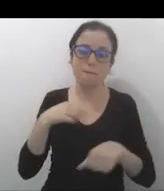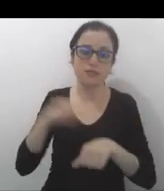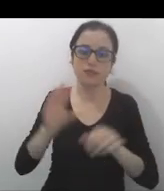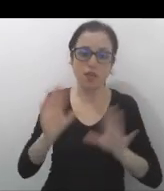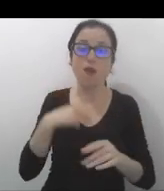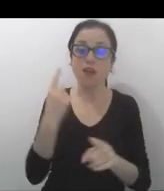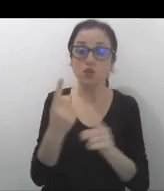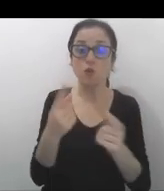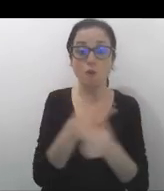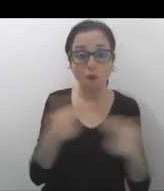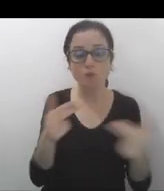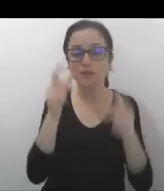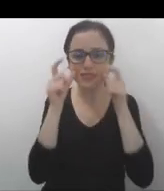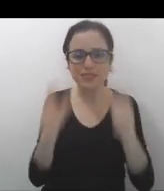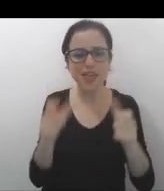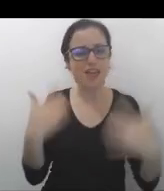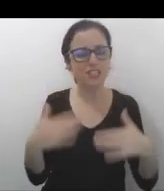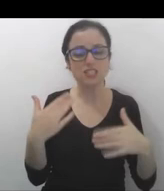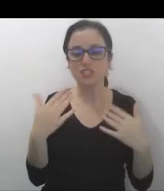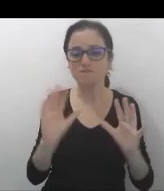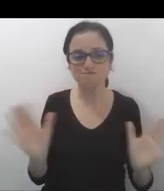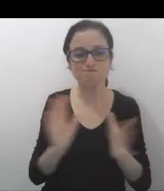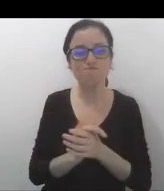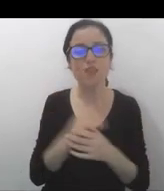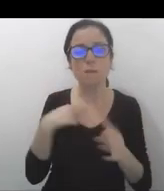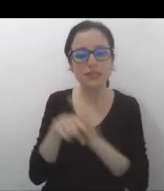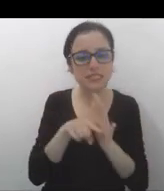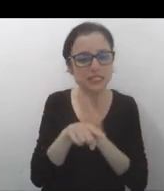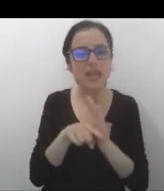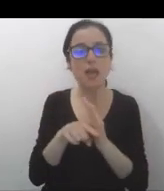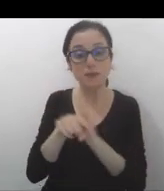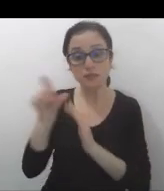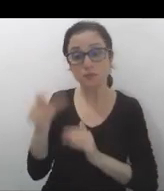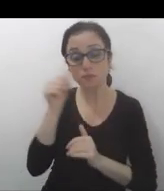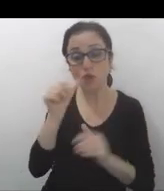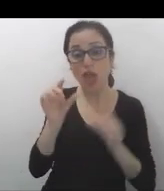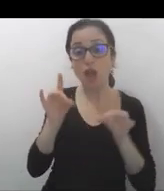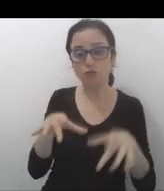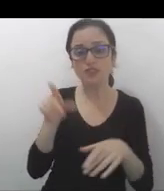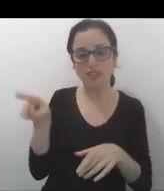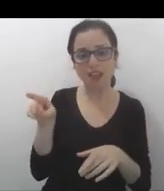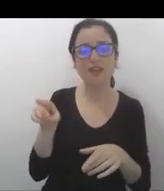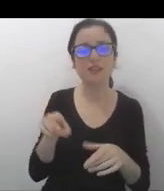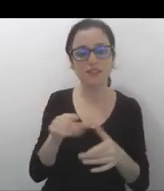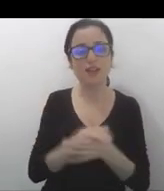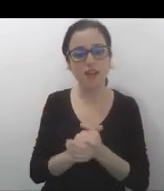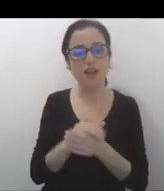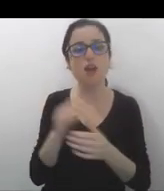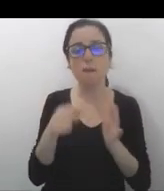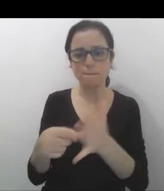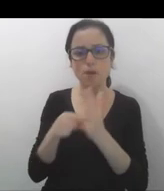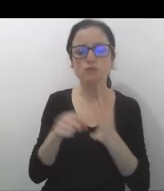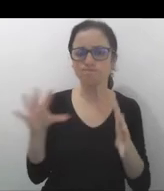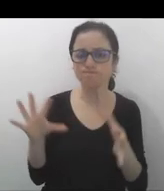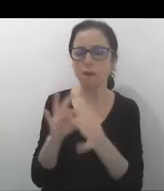requentar o meu mestrado, então eu achei uma coisa muito interessante, que foi uma pesquisa de uma pesquisadora